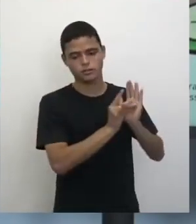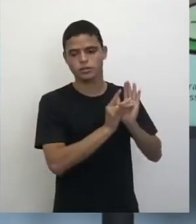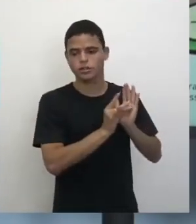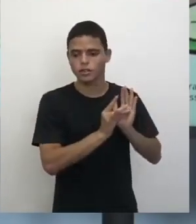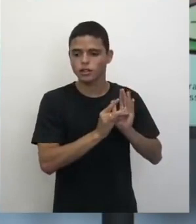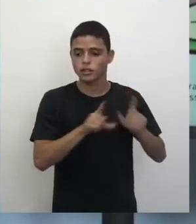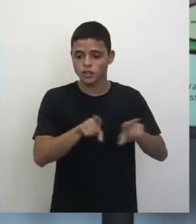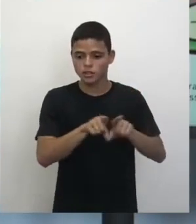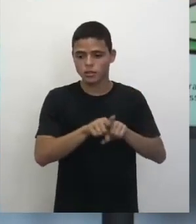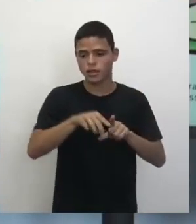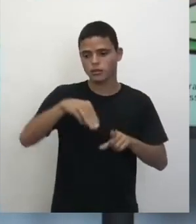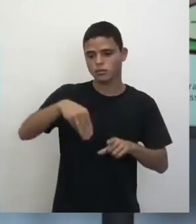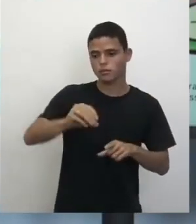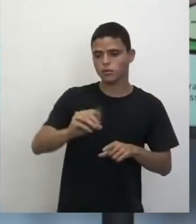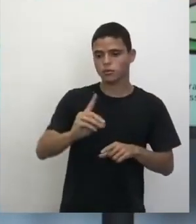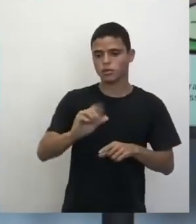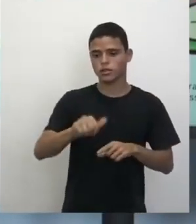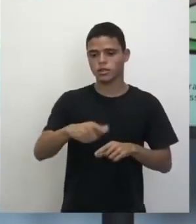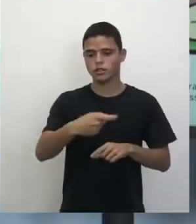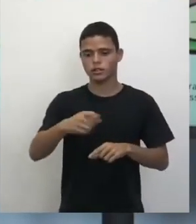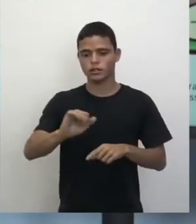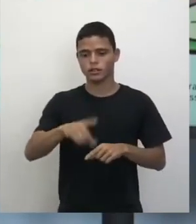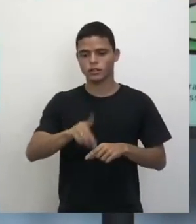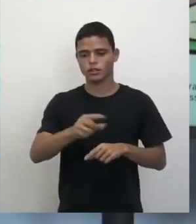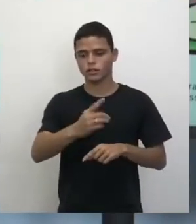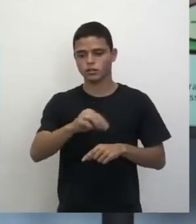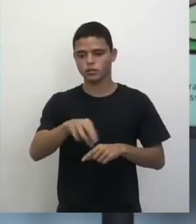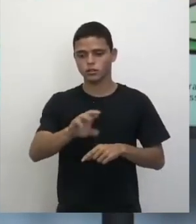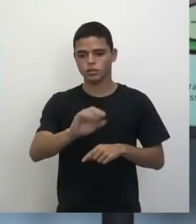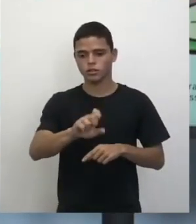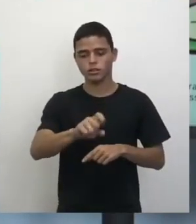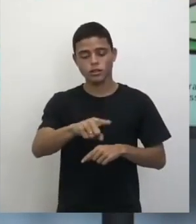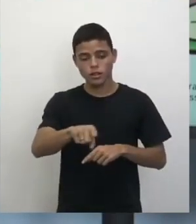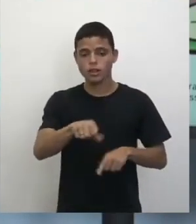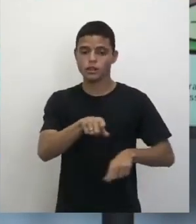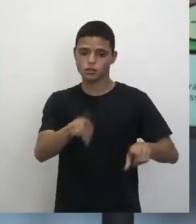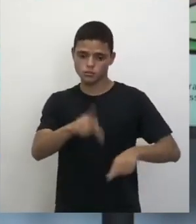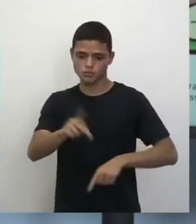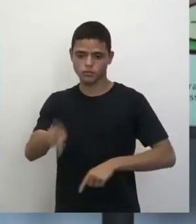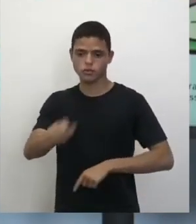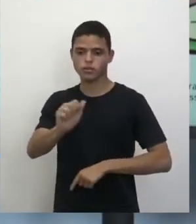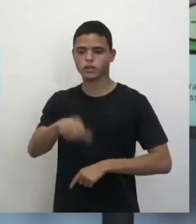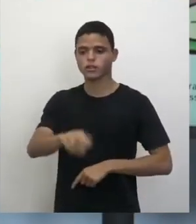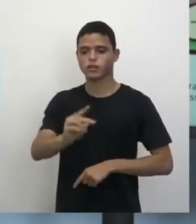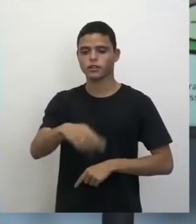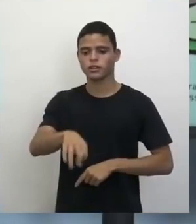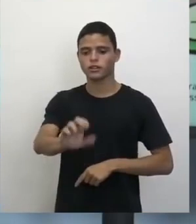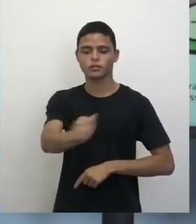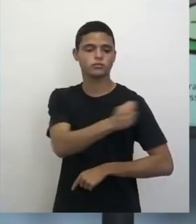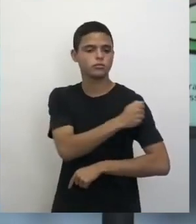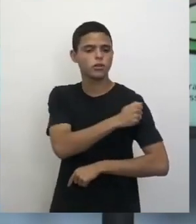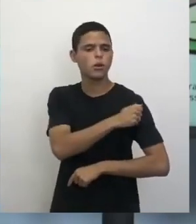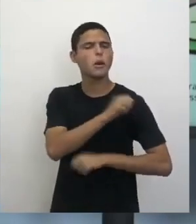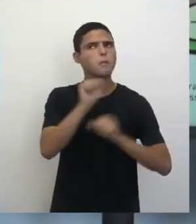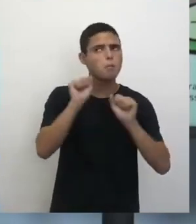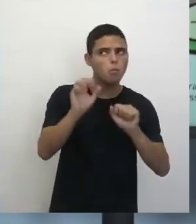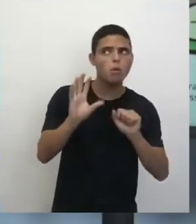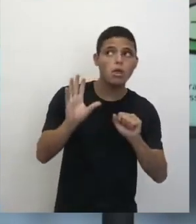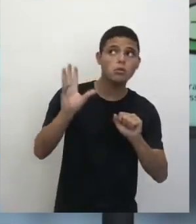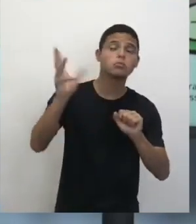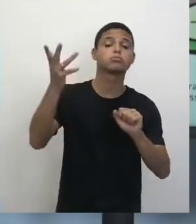dos modalizadores, aí os alunos aqui da professora Sandra colocam o seguinte, dá a ideia de possibilidade. Então nós falamos bastante sobre